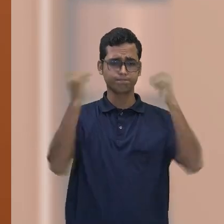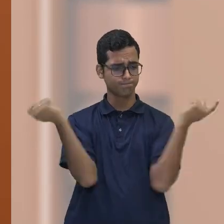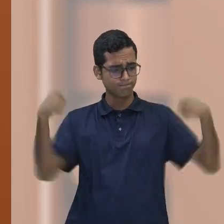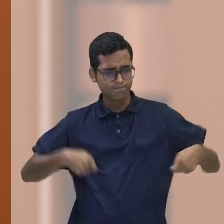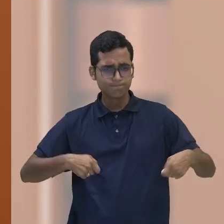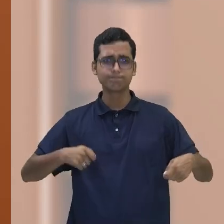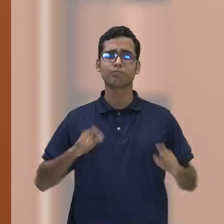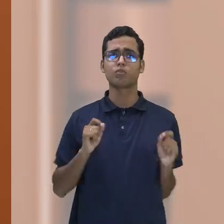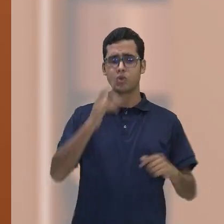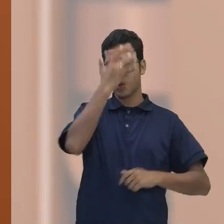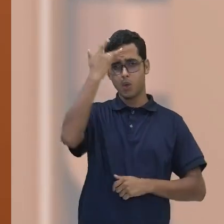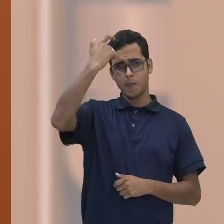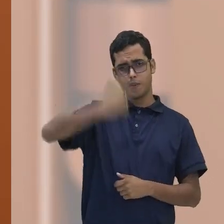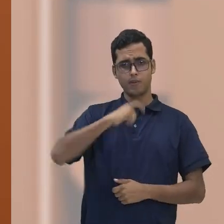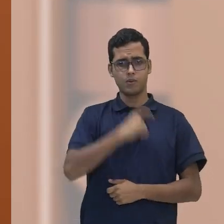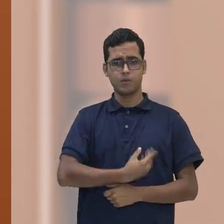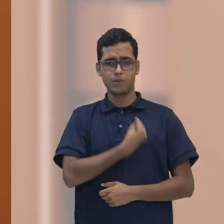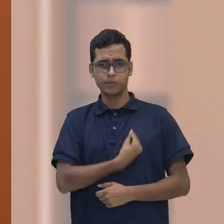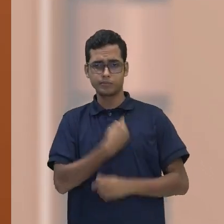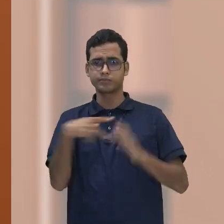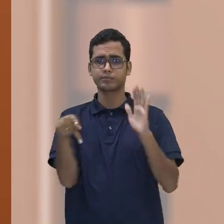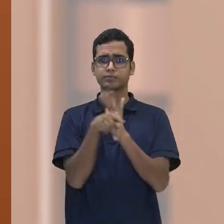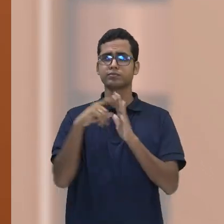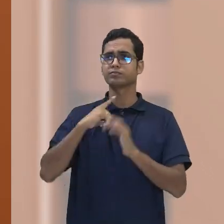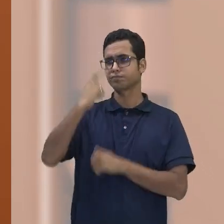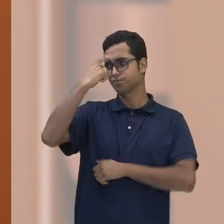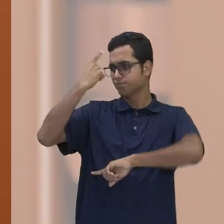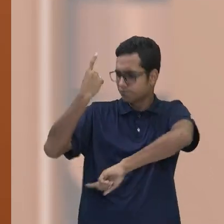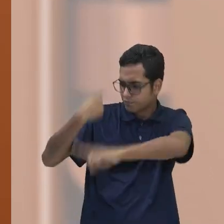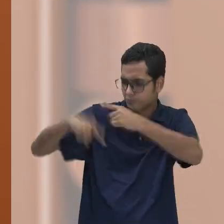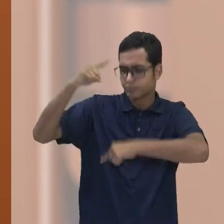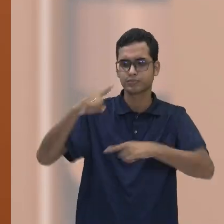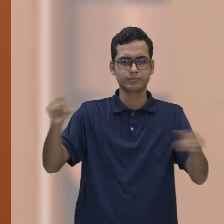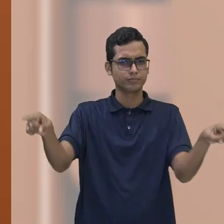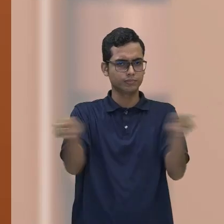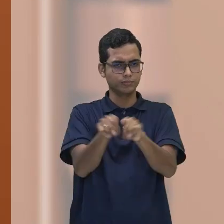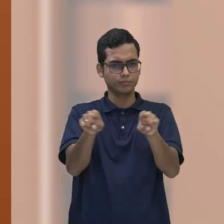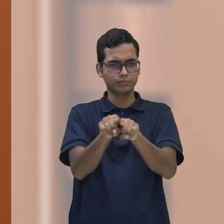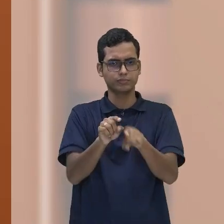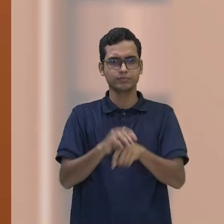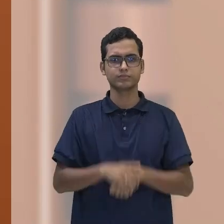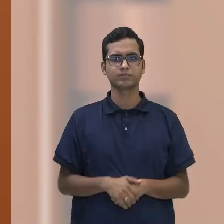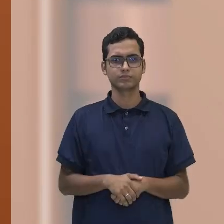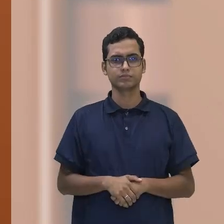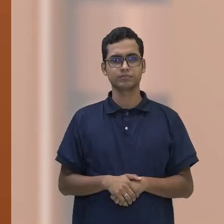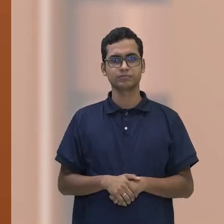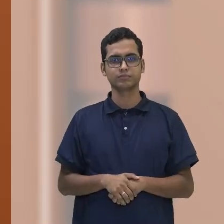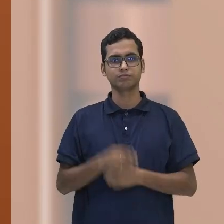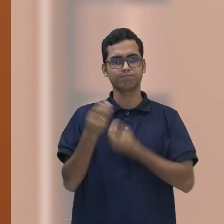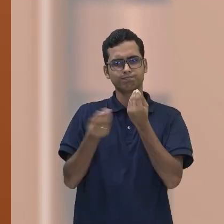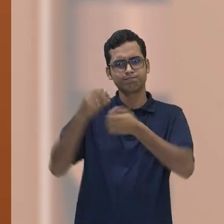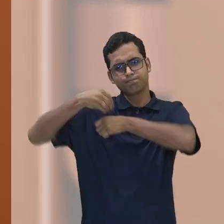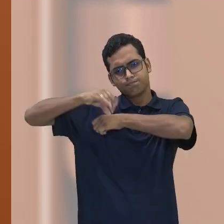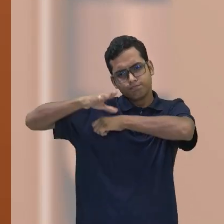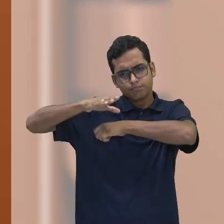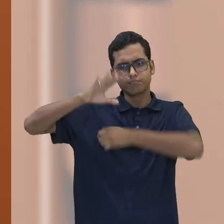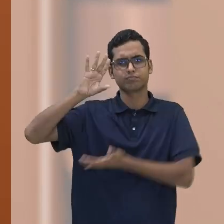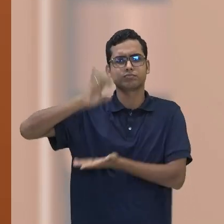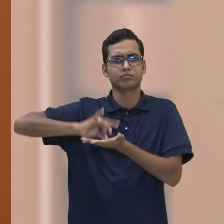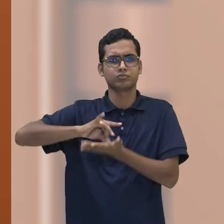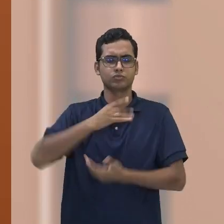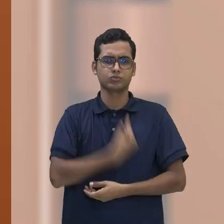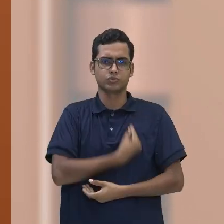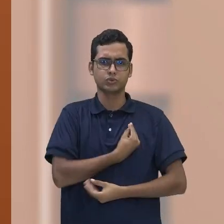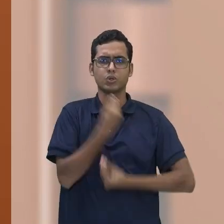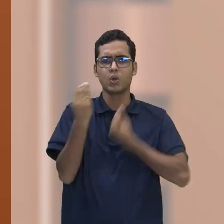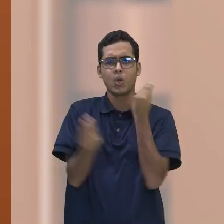de ser, de existir, de me reinventar. Olha só, ele dando as bases do existencialismo, porque o existencialismo,